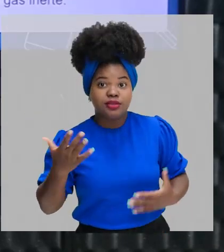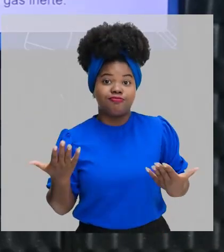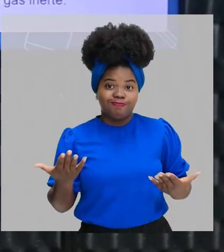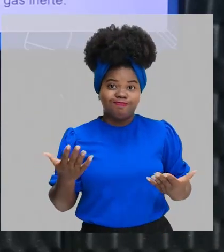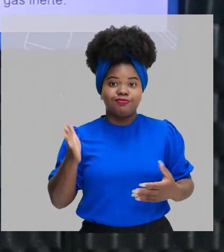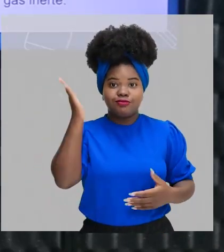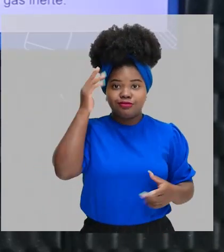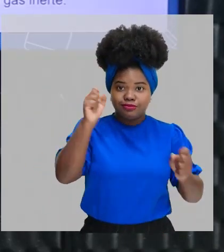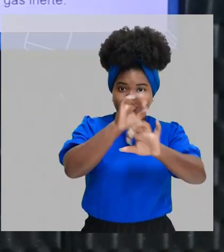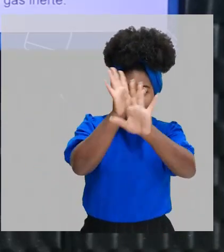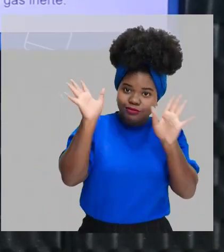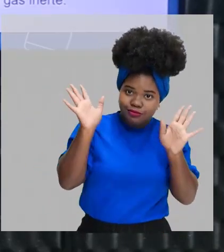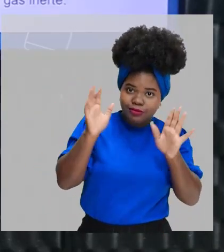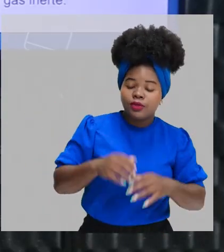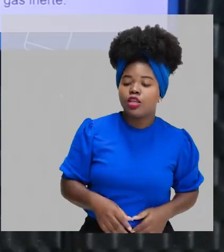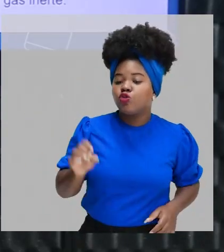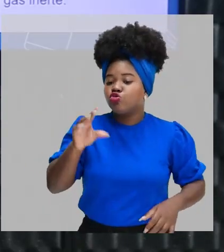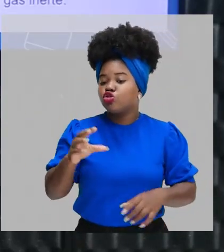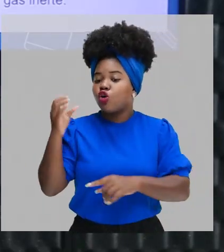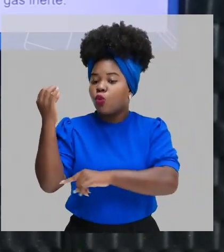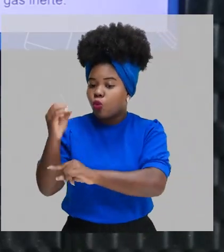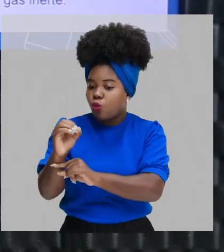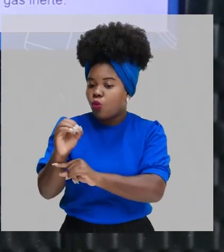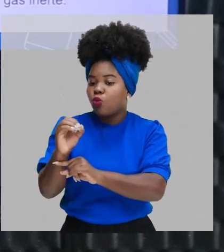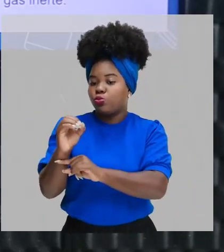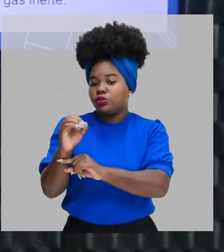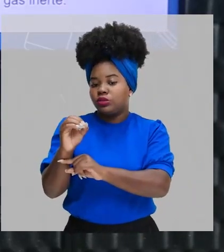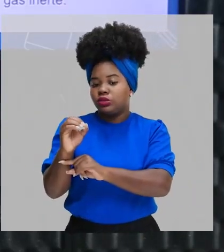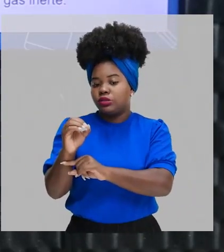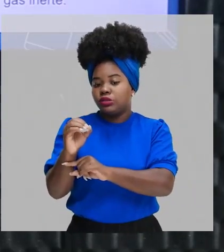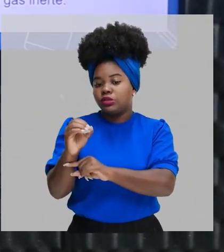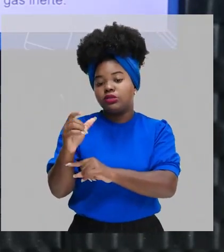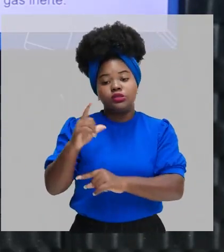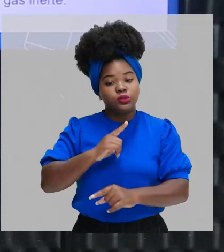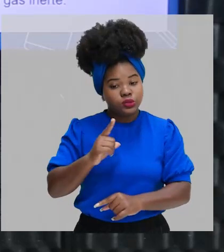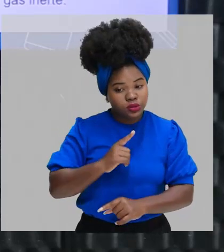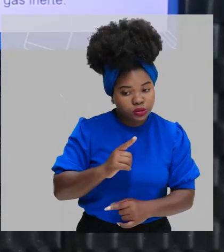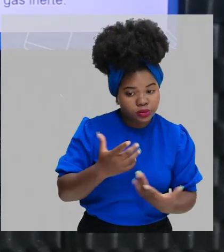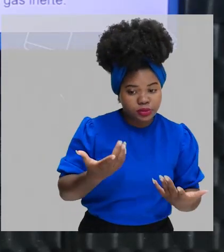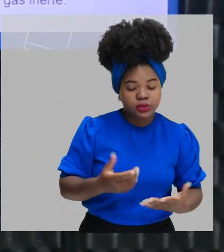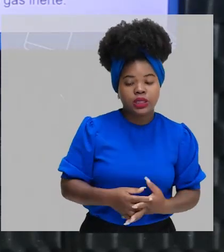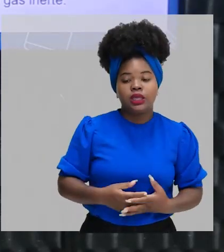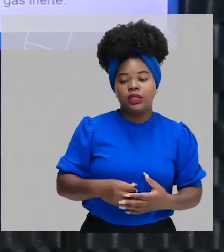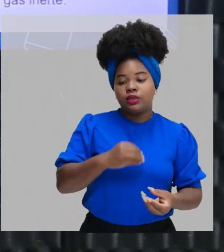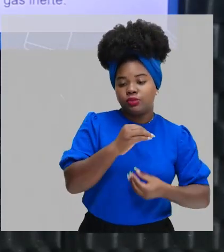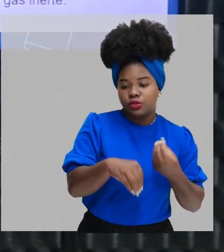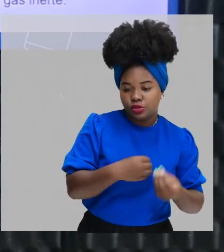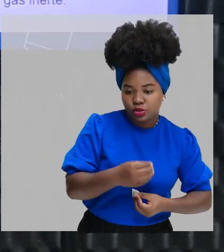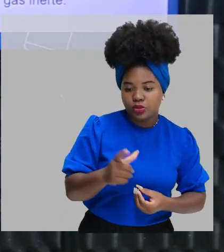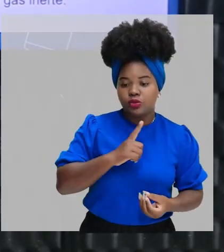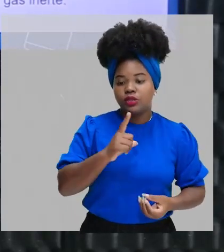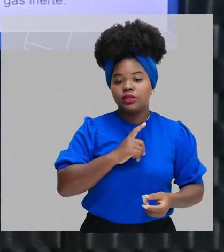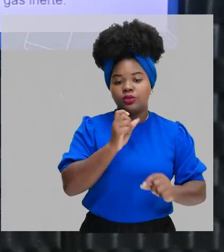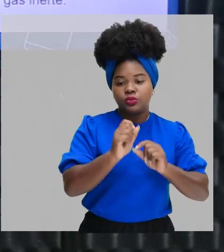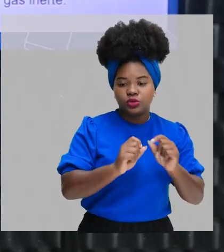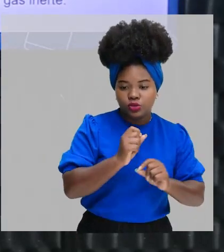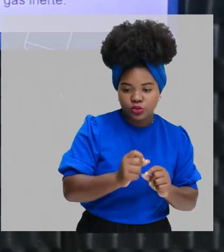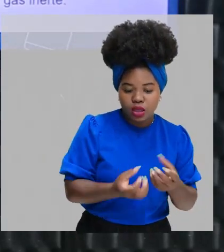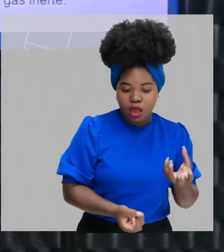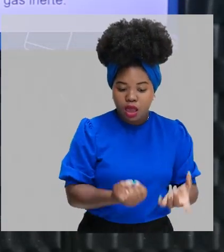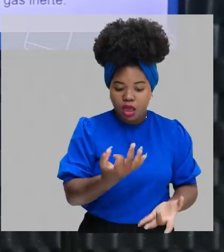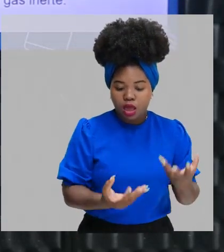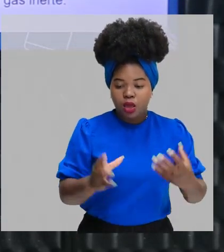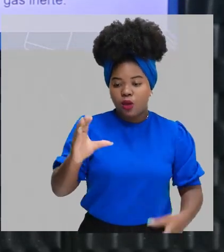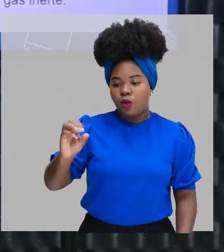o oxigênio ele costuma participar das reações, provocando a combustão. Combustão,